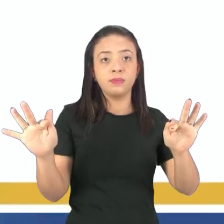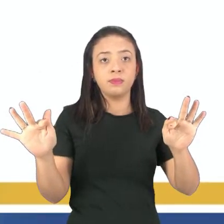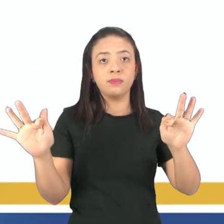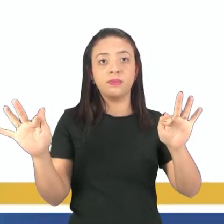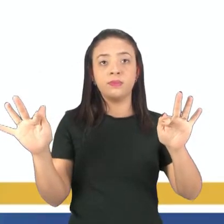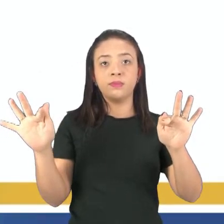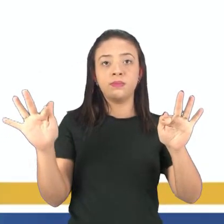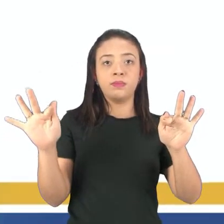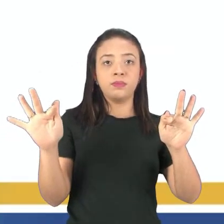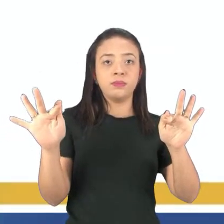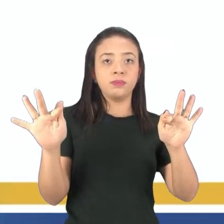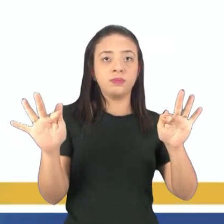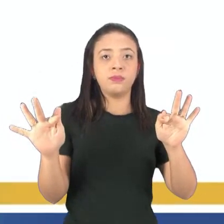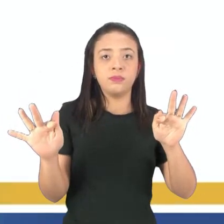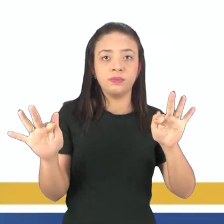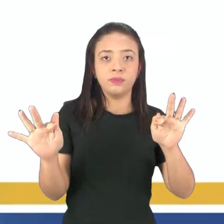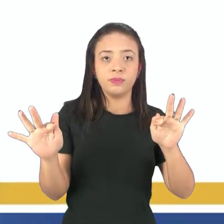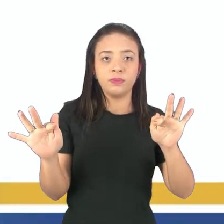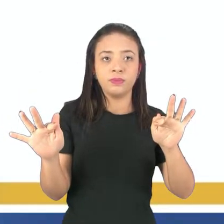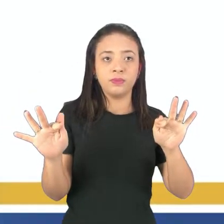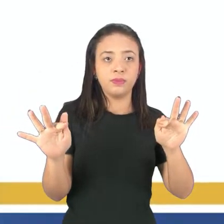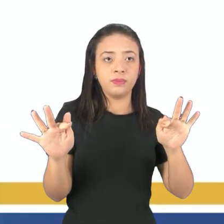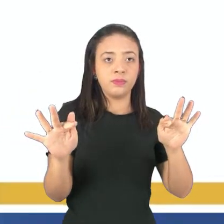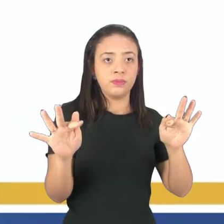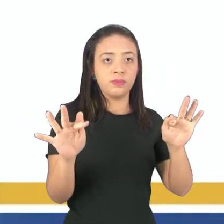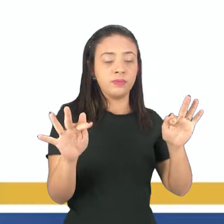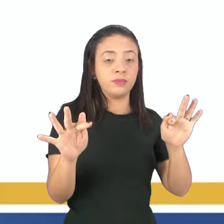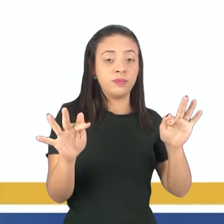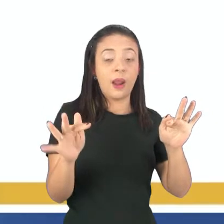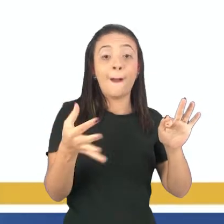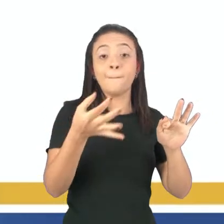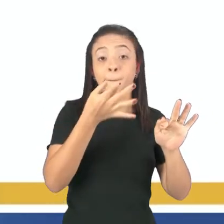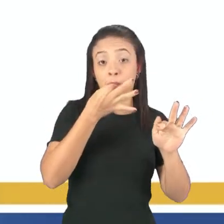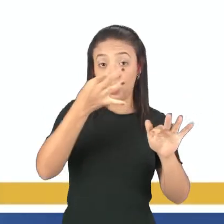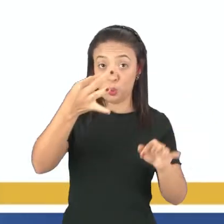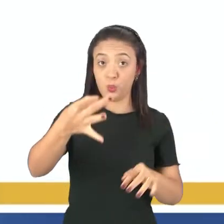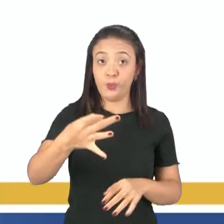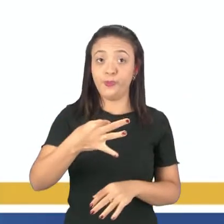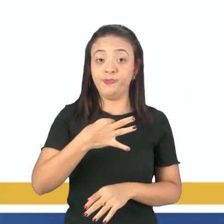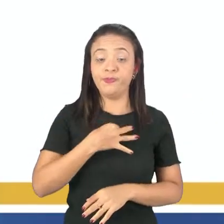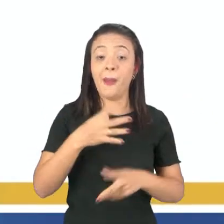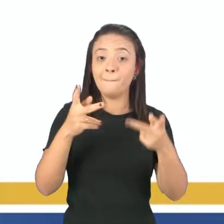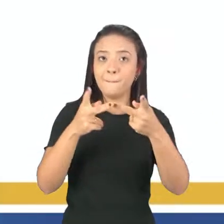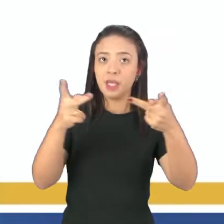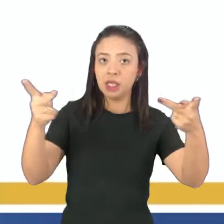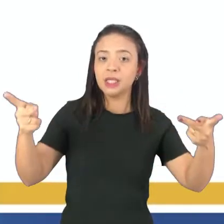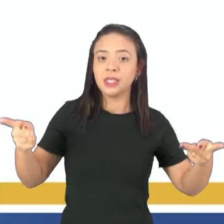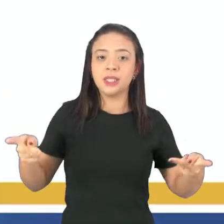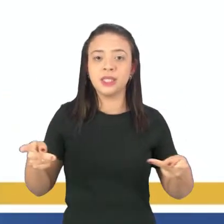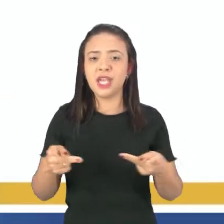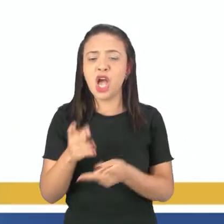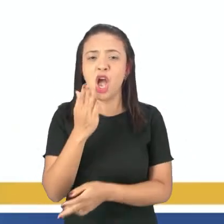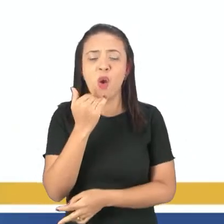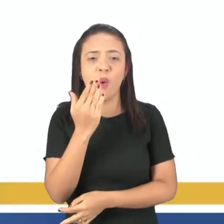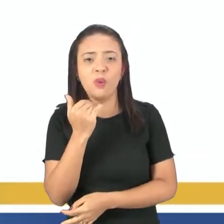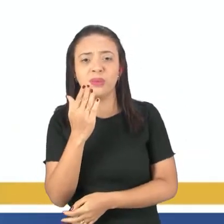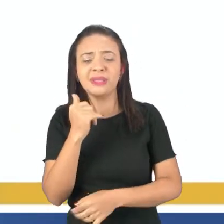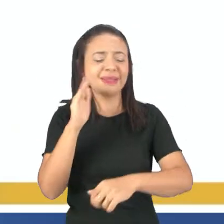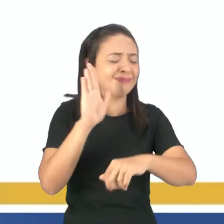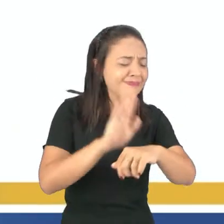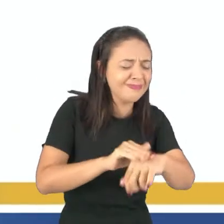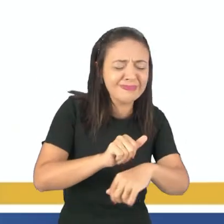pizza is the most delicious food in the world. Na minha opinião, pizza é a comida